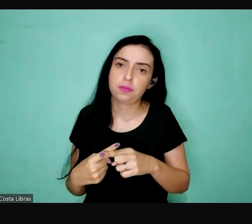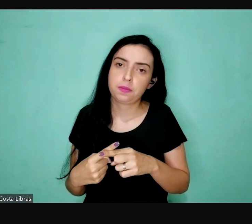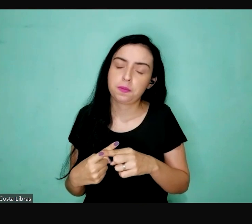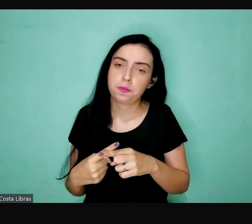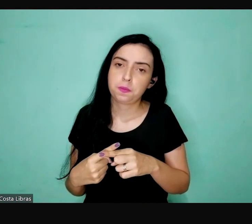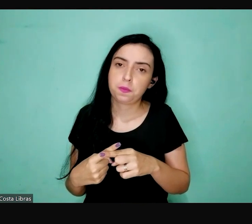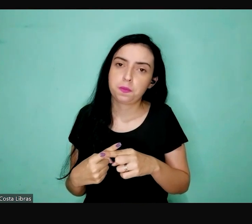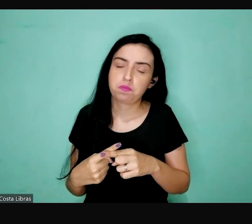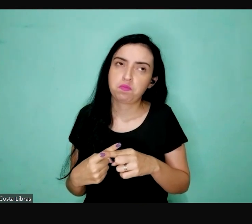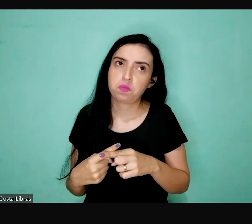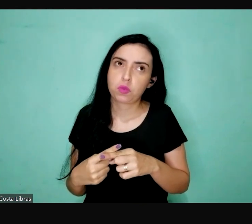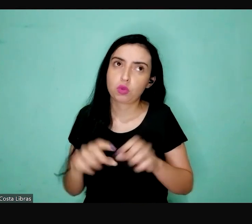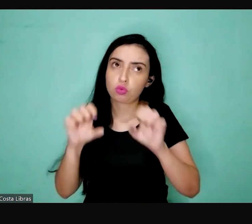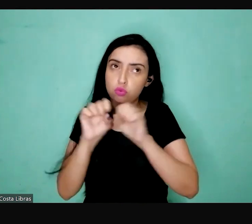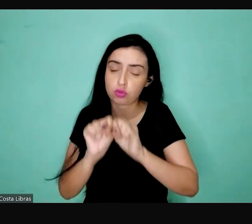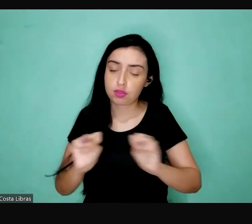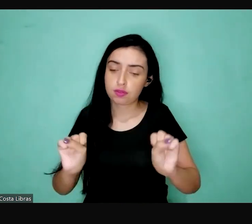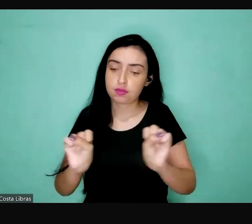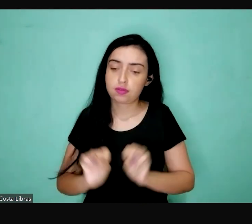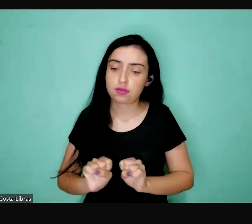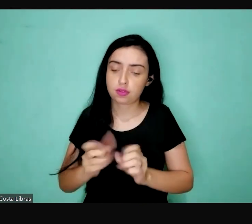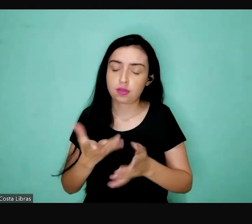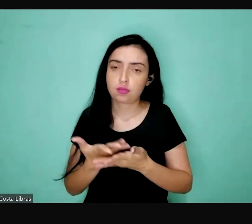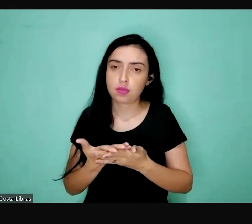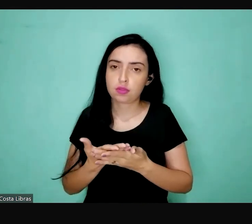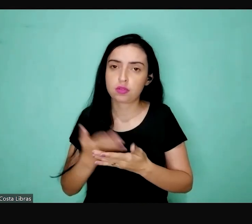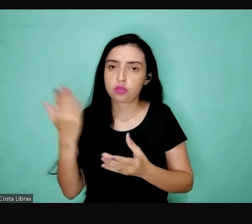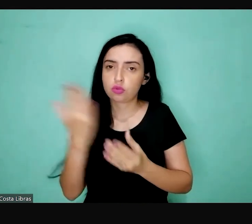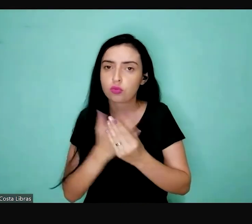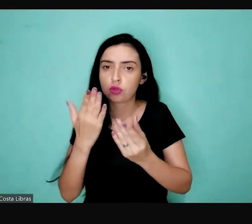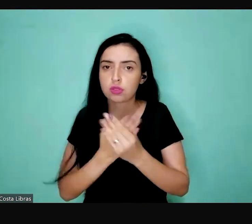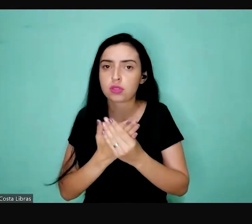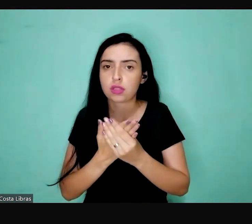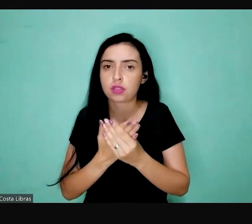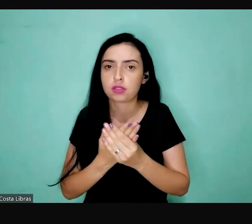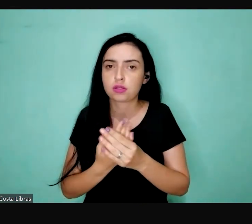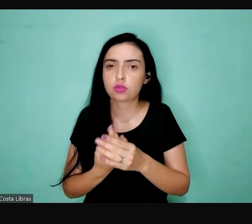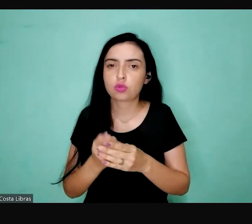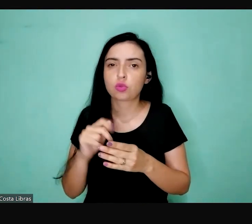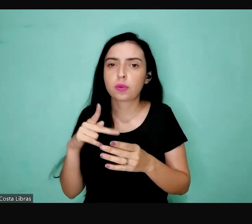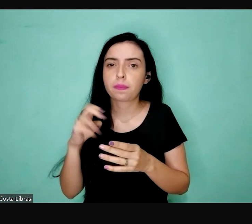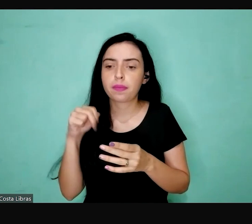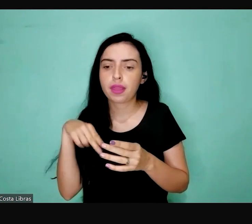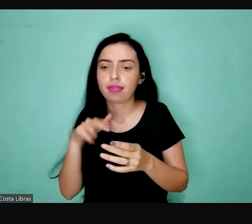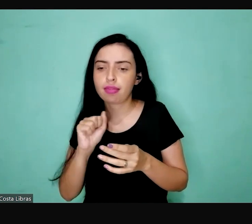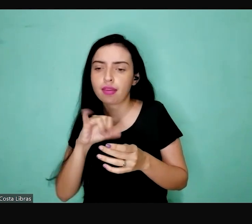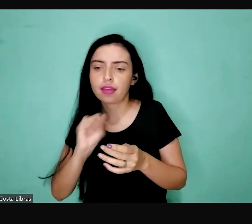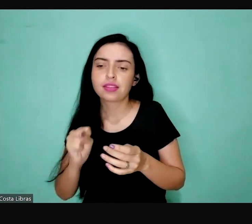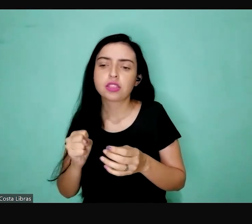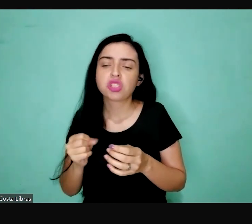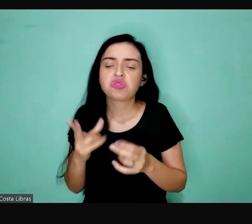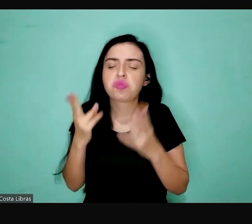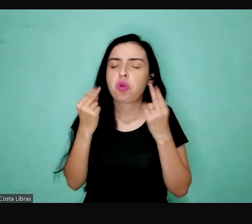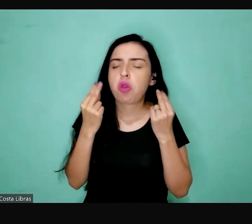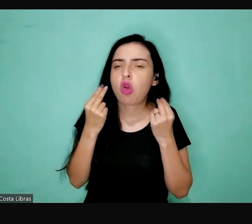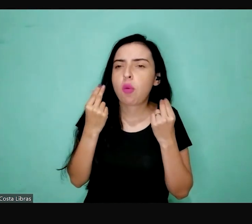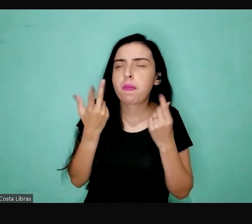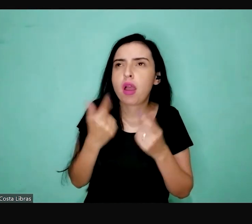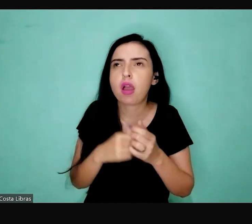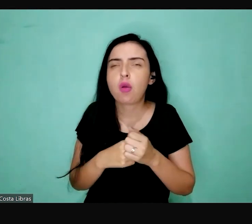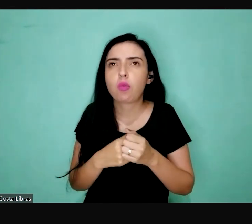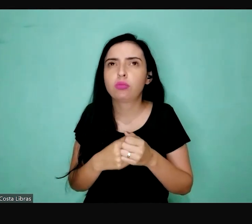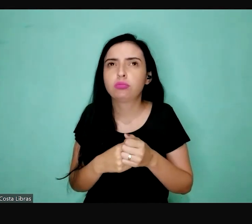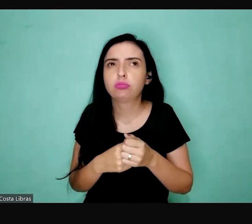no sistema dos processos penais mais comuns, desde